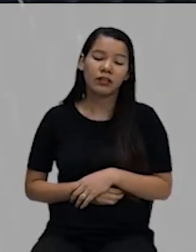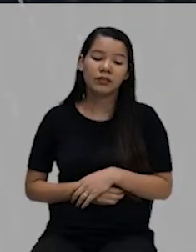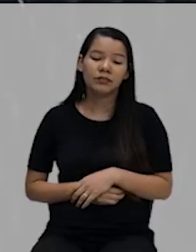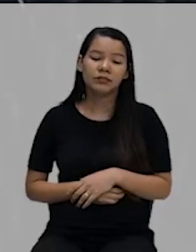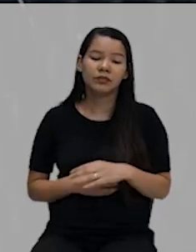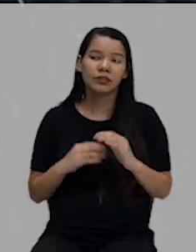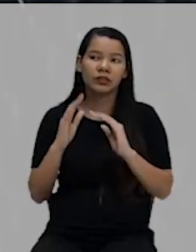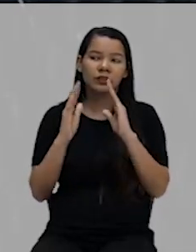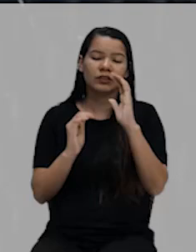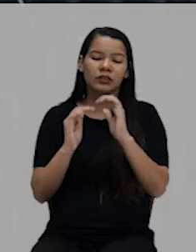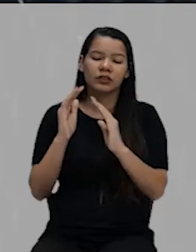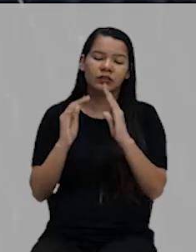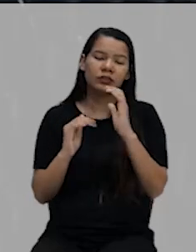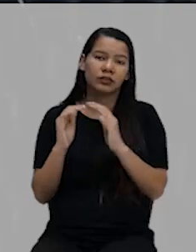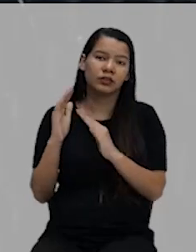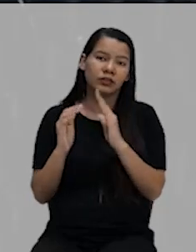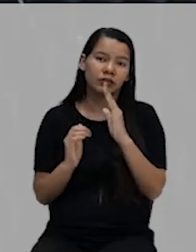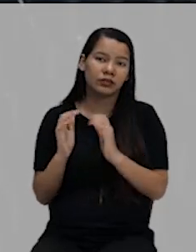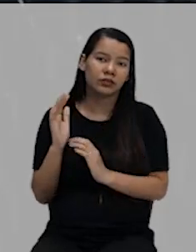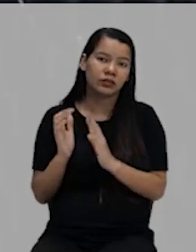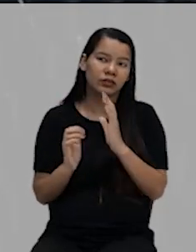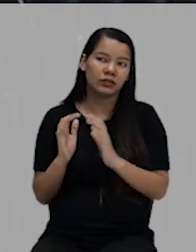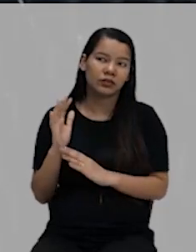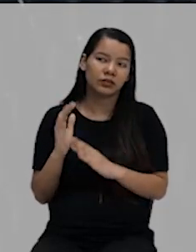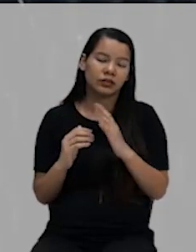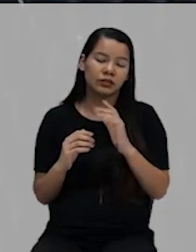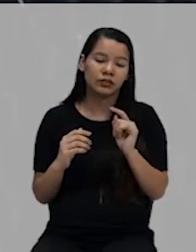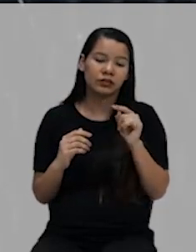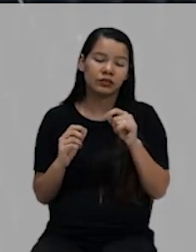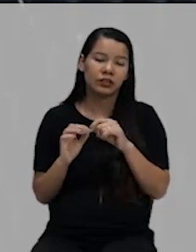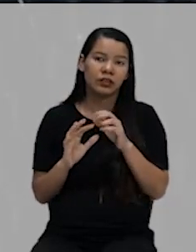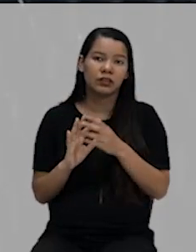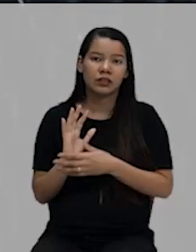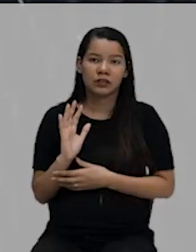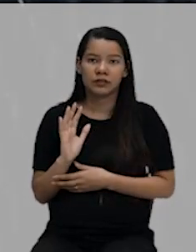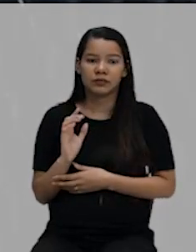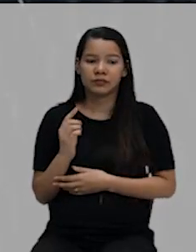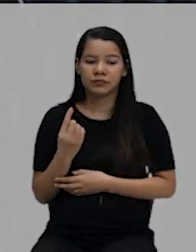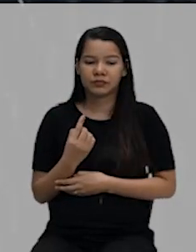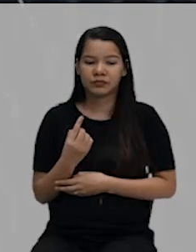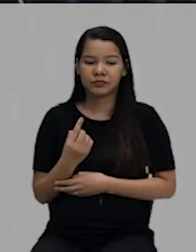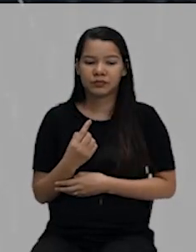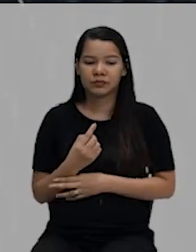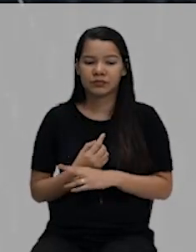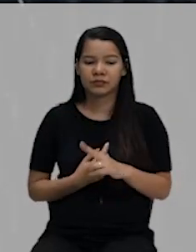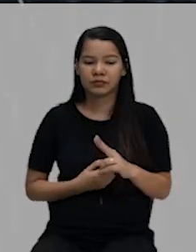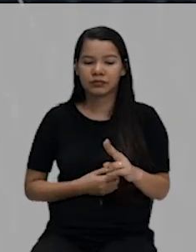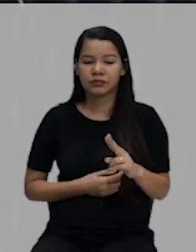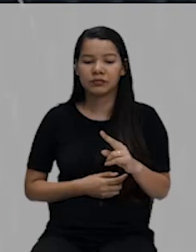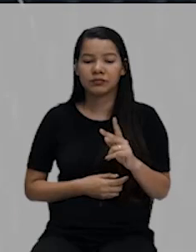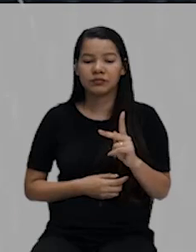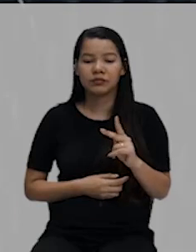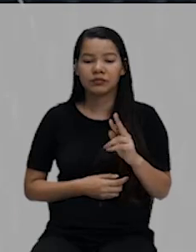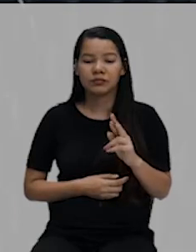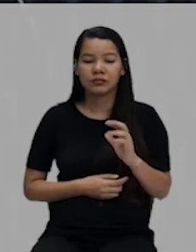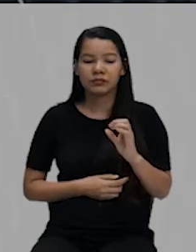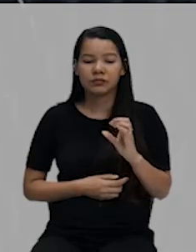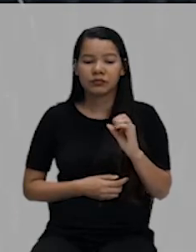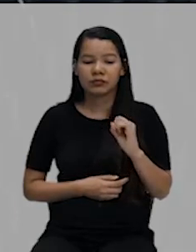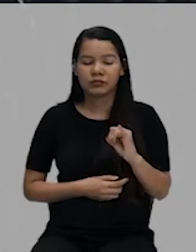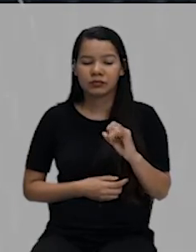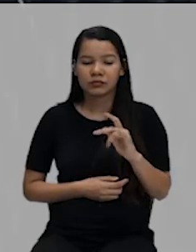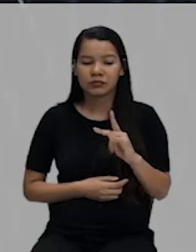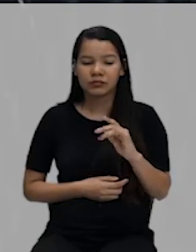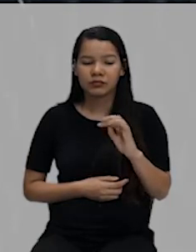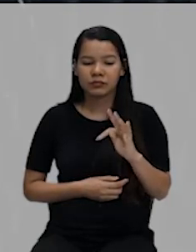que é o óxido de cálcio. Então, ali a formação de um precipitado, certo? E esse